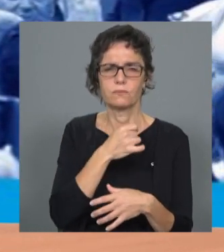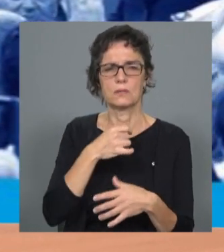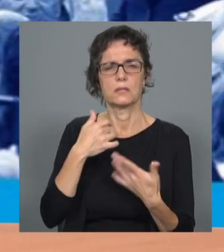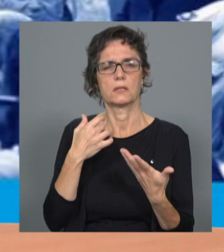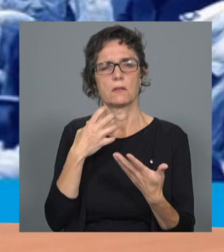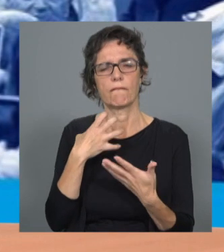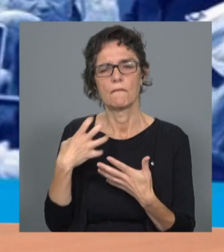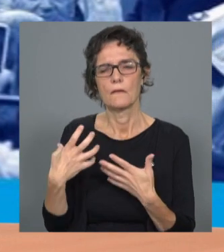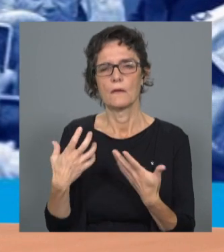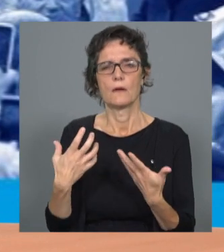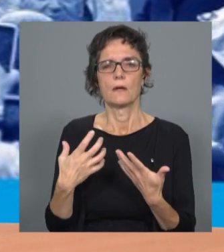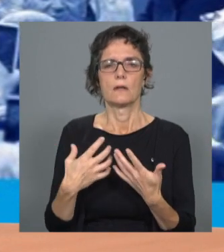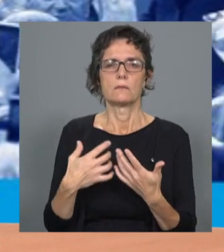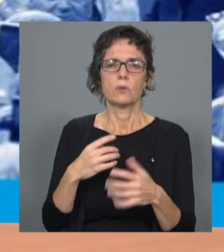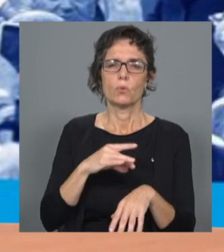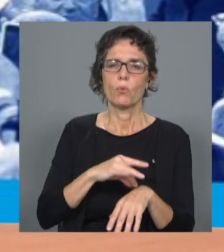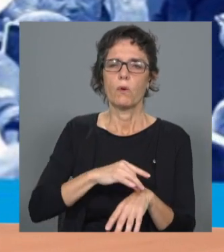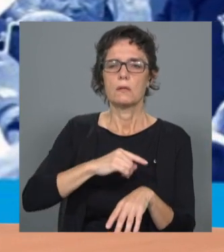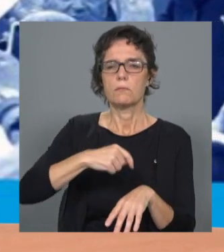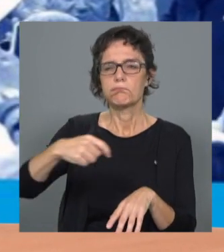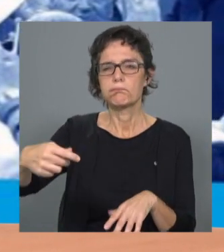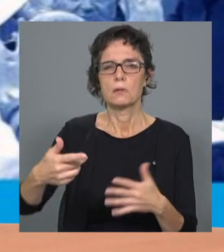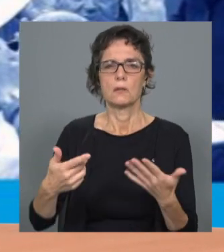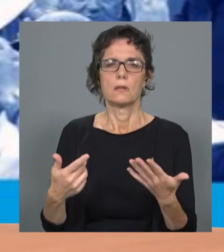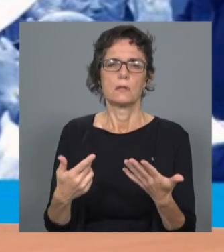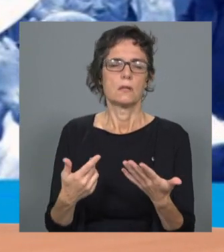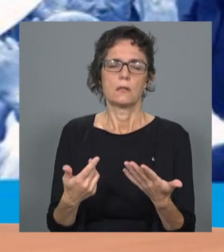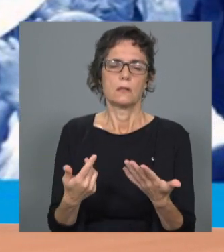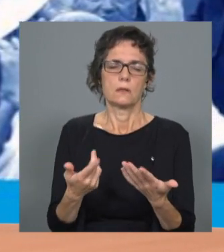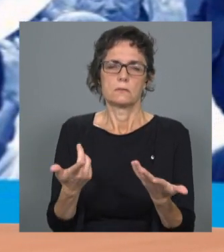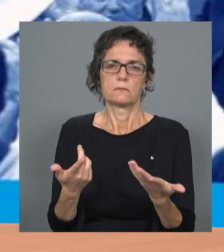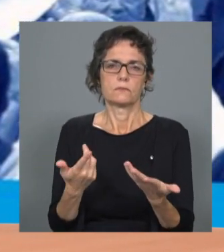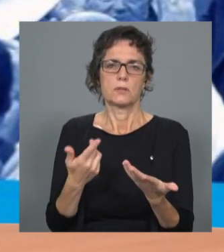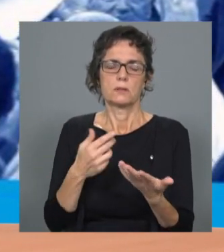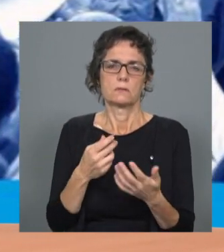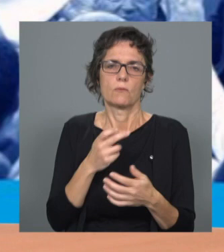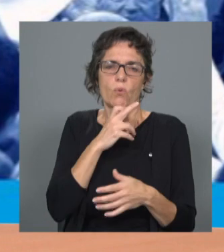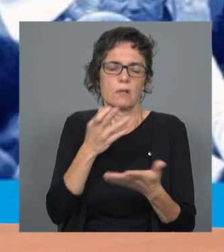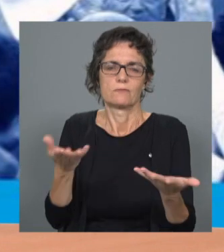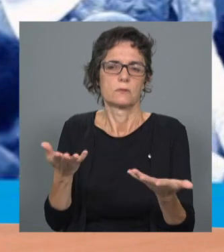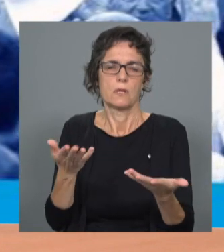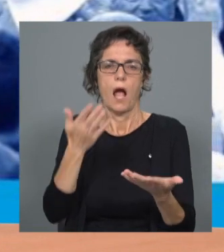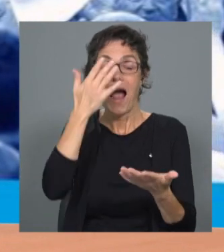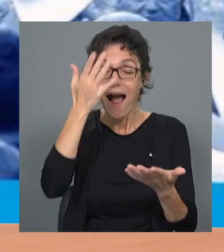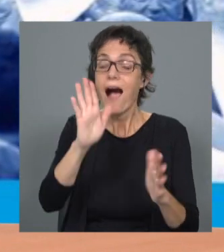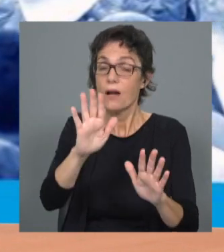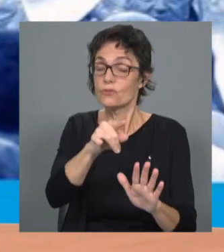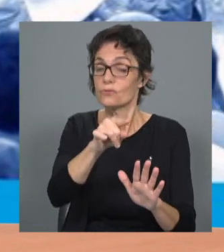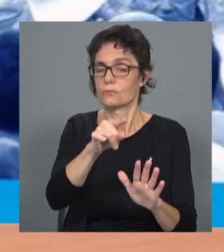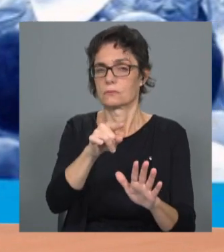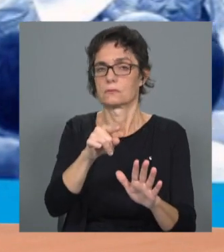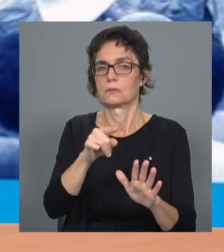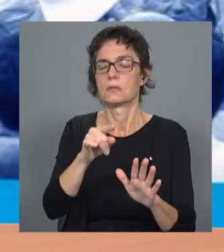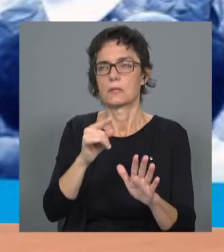aquele sofrimento depois todo provocado pela Covid e nos dias a seguir, eu acho que foi uma obra de misericórdia, Deus que